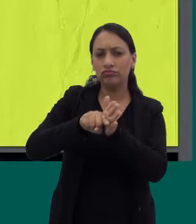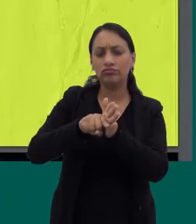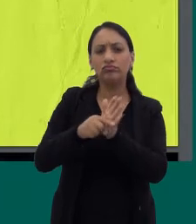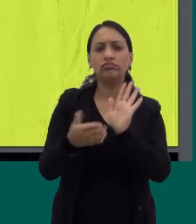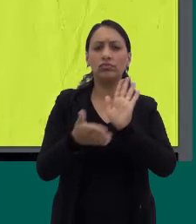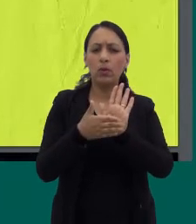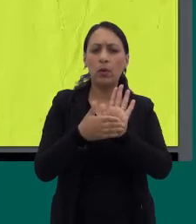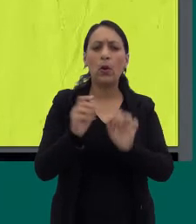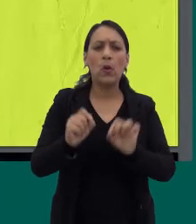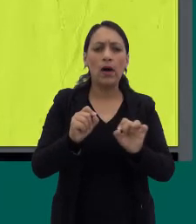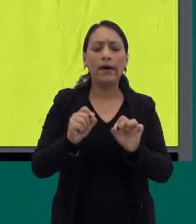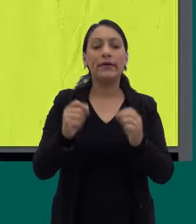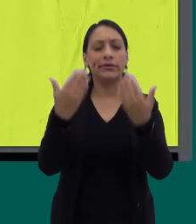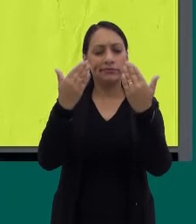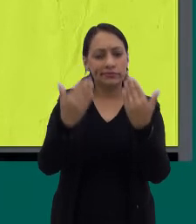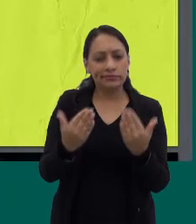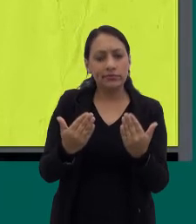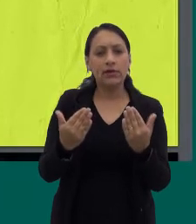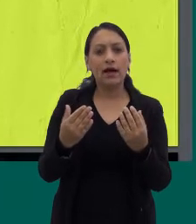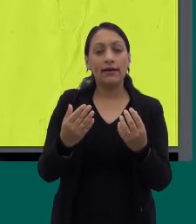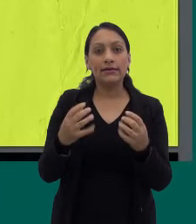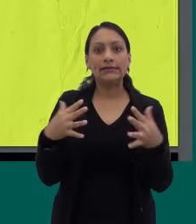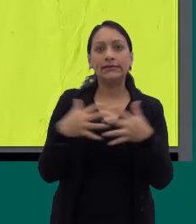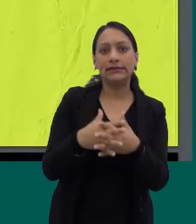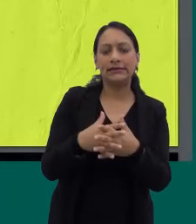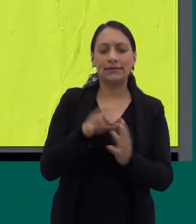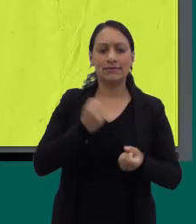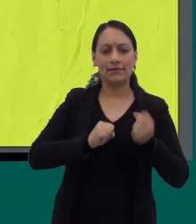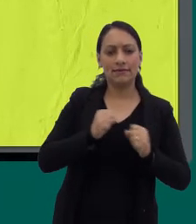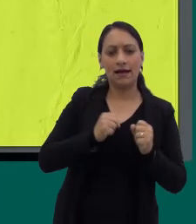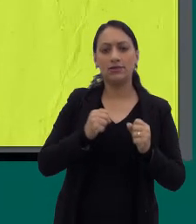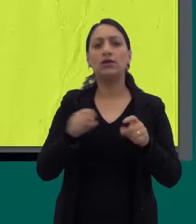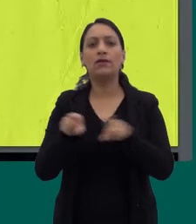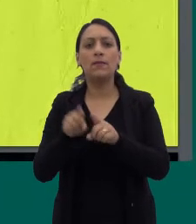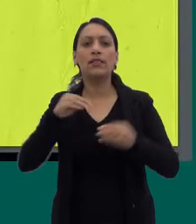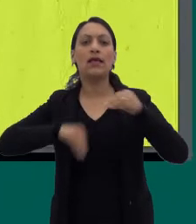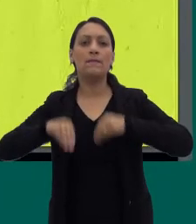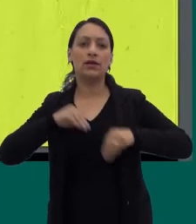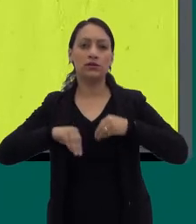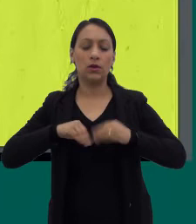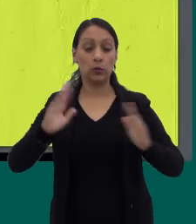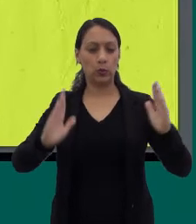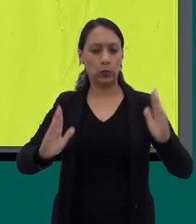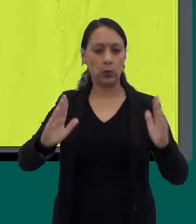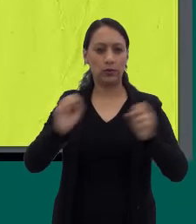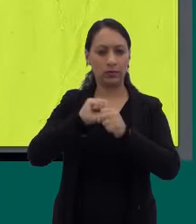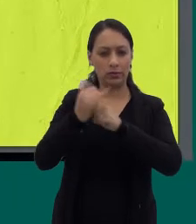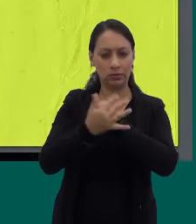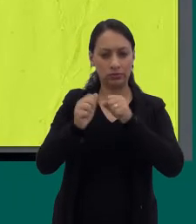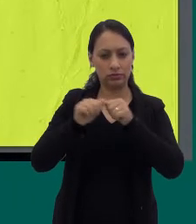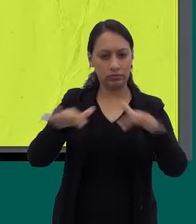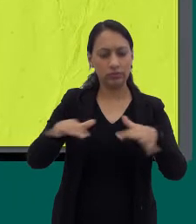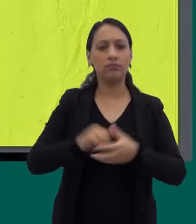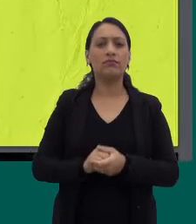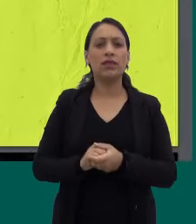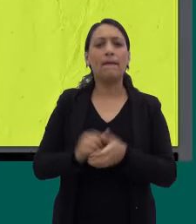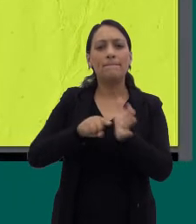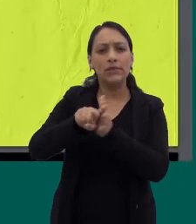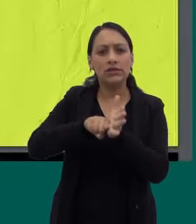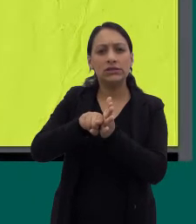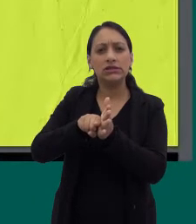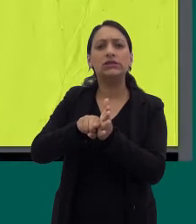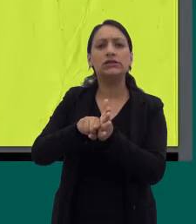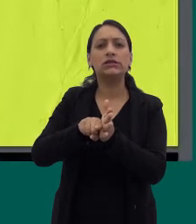os níveis de ansiedade e depressão durante a pandemia, onde foi pego, então, uma amostra em 21 estados brasileiros,